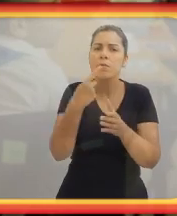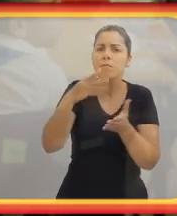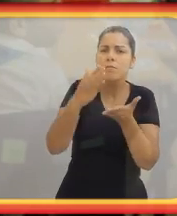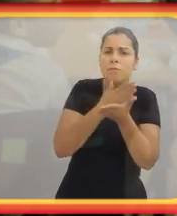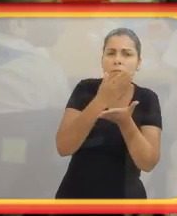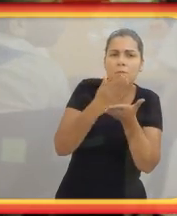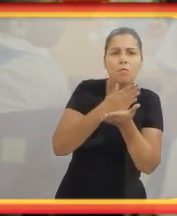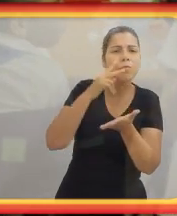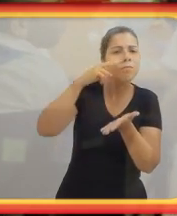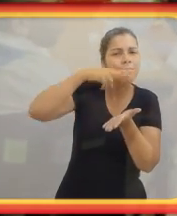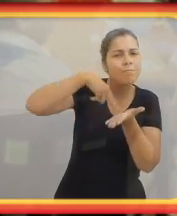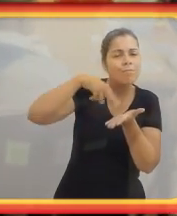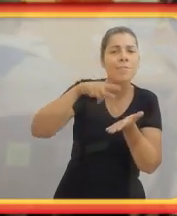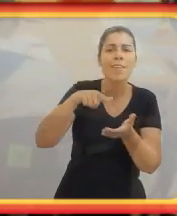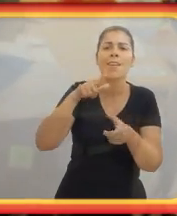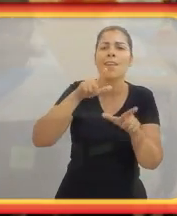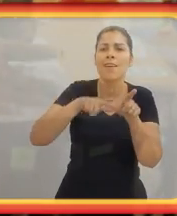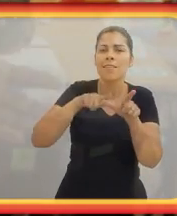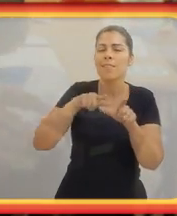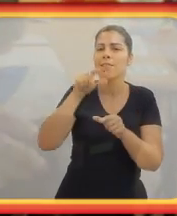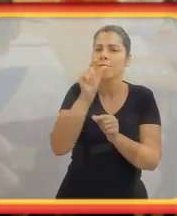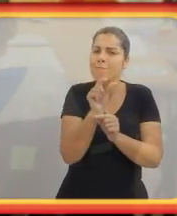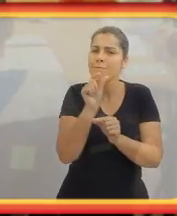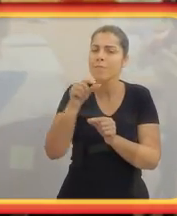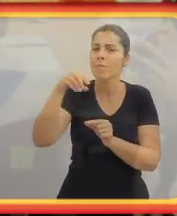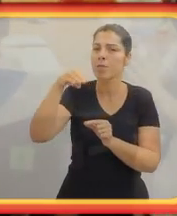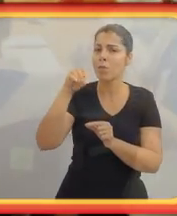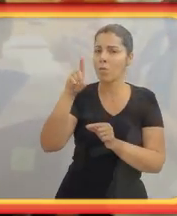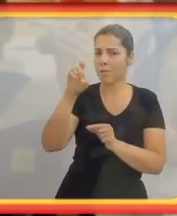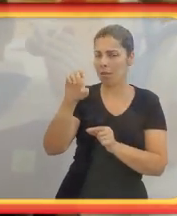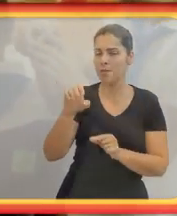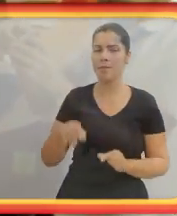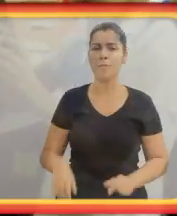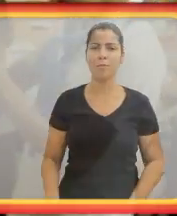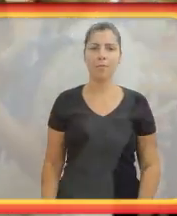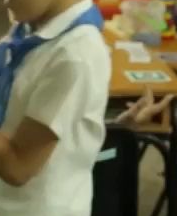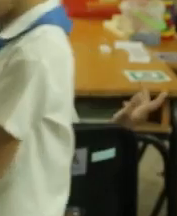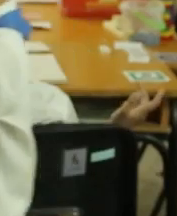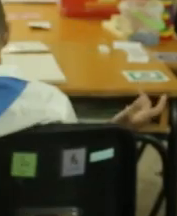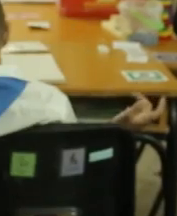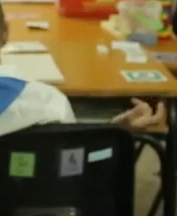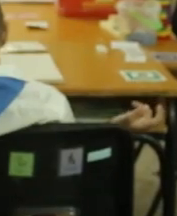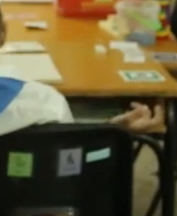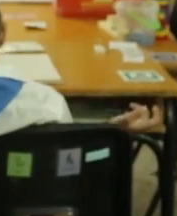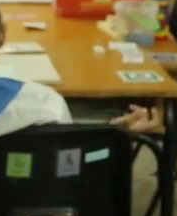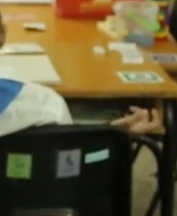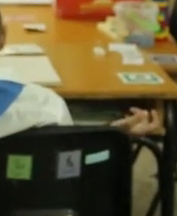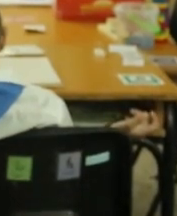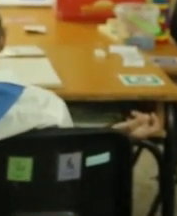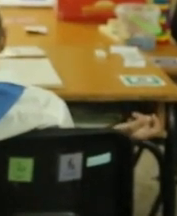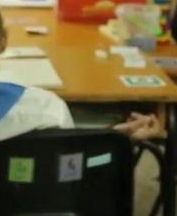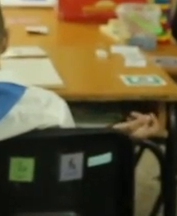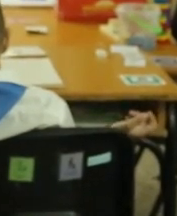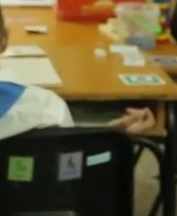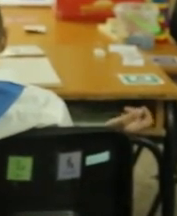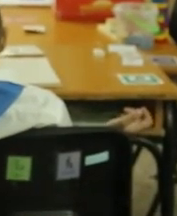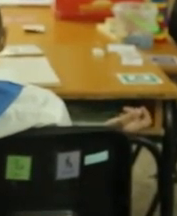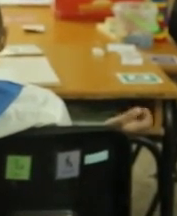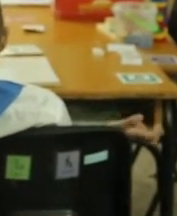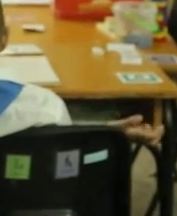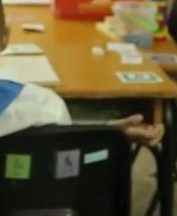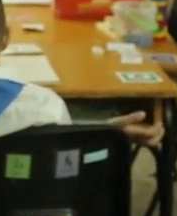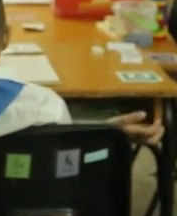mais fácil. É a que todos nós conhecemos, que aparece nos livros que lemos. Essa é a letra de forma. Porque é